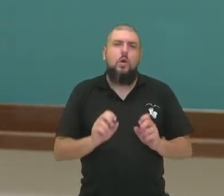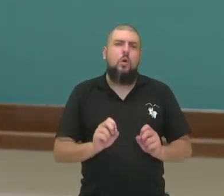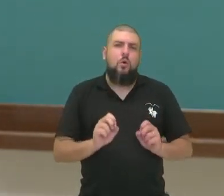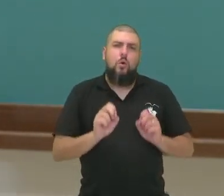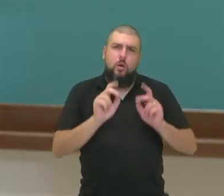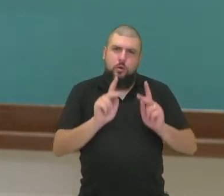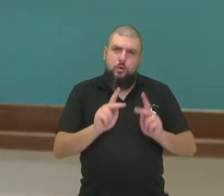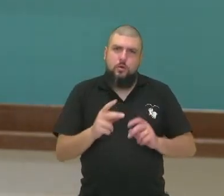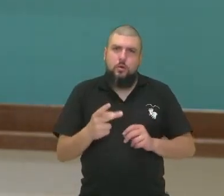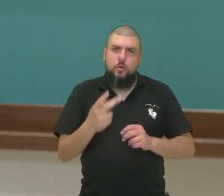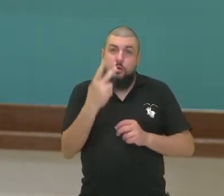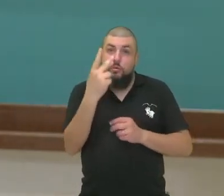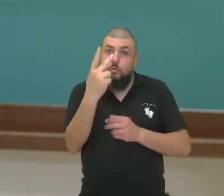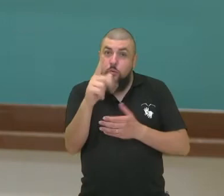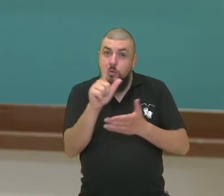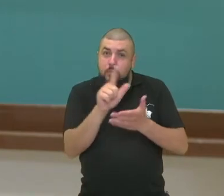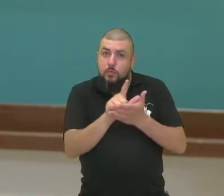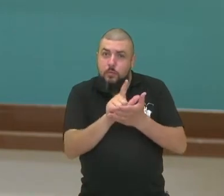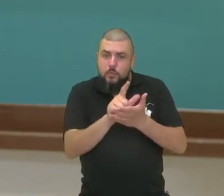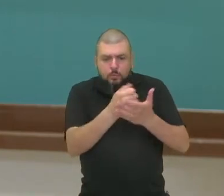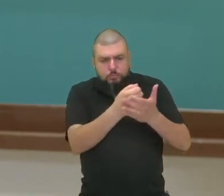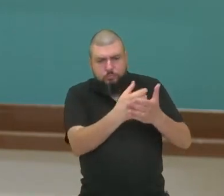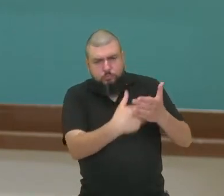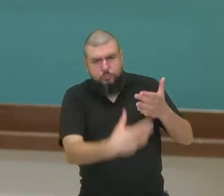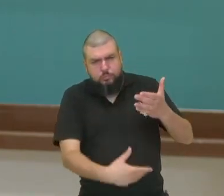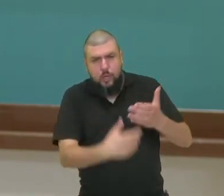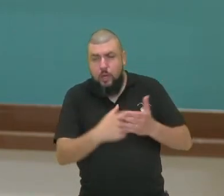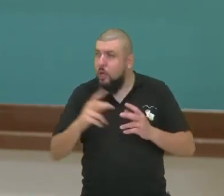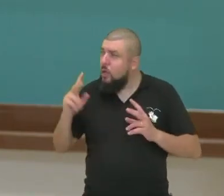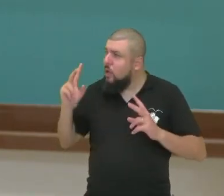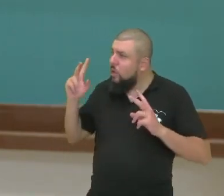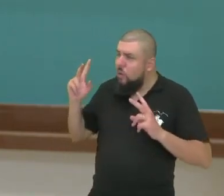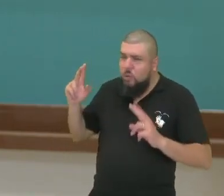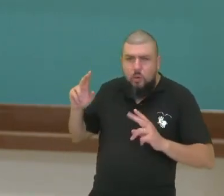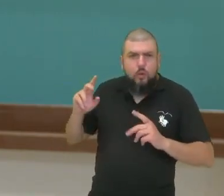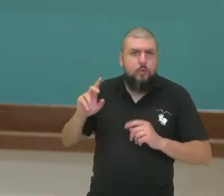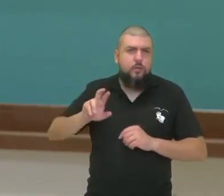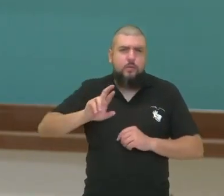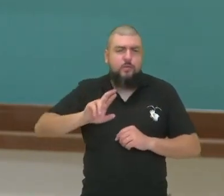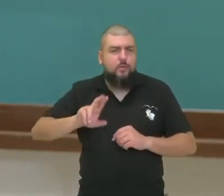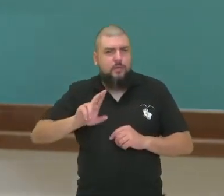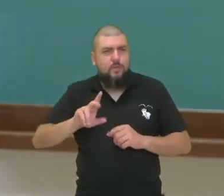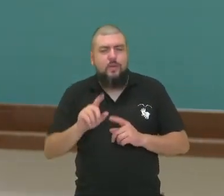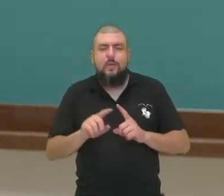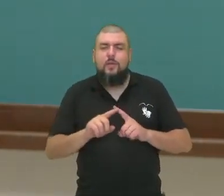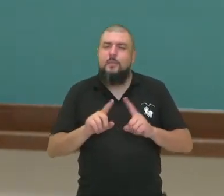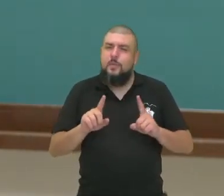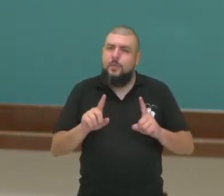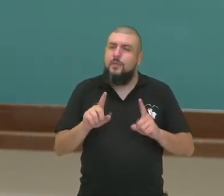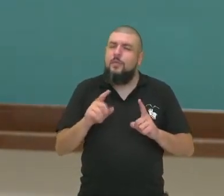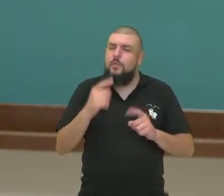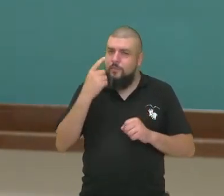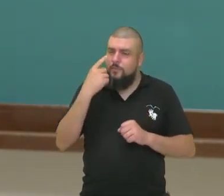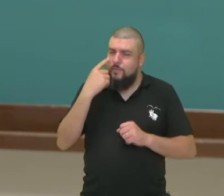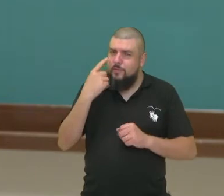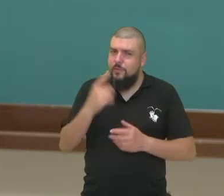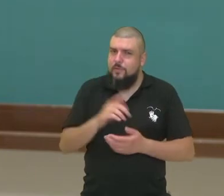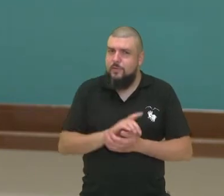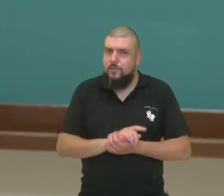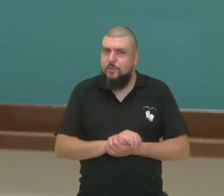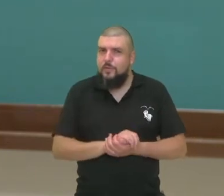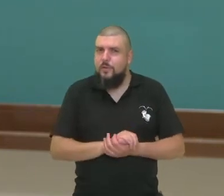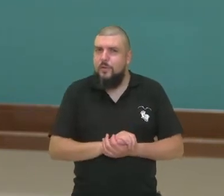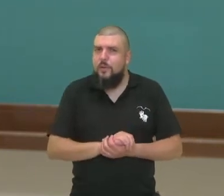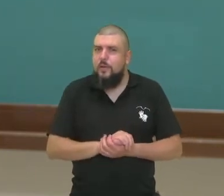não vai estar igualzinha a essa aqui, mas é legal que ela apresente os elementos centrais. Então, na definição de dicionário,